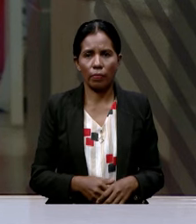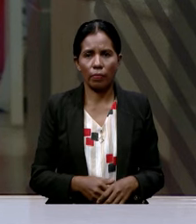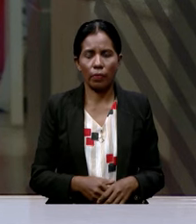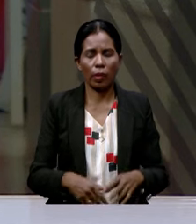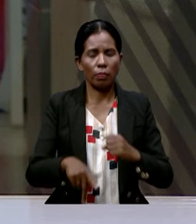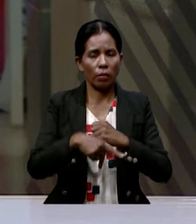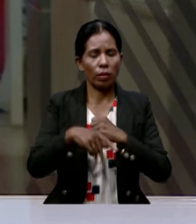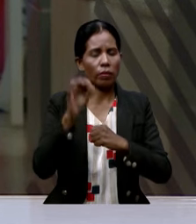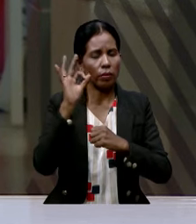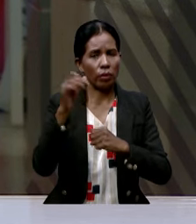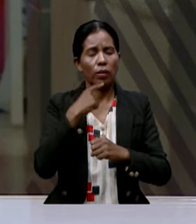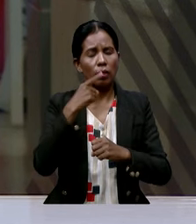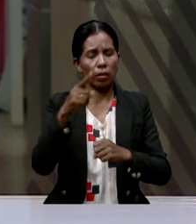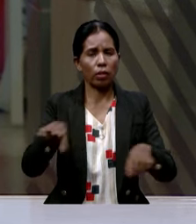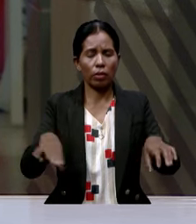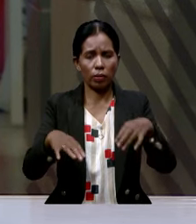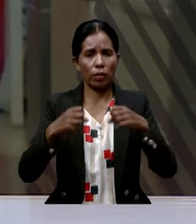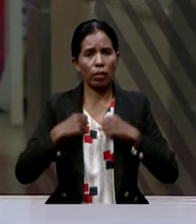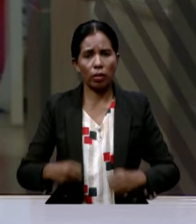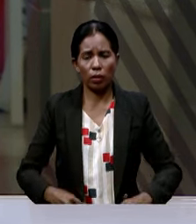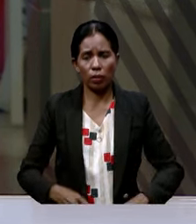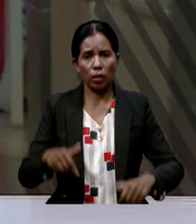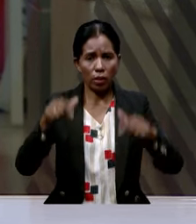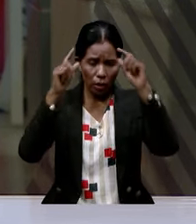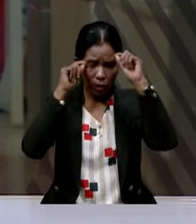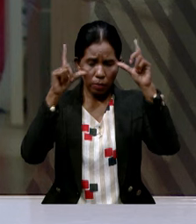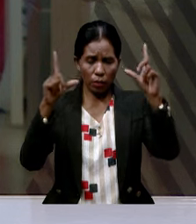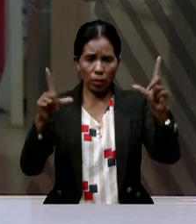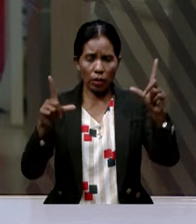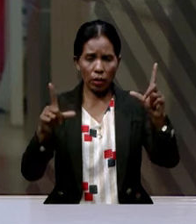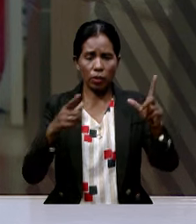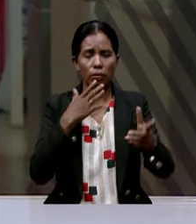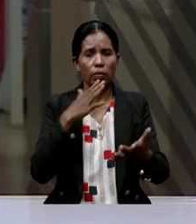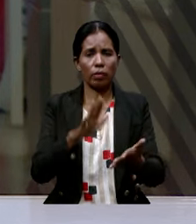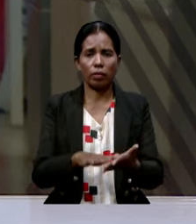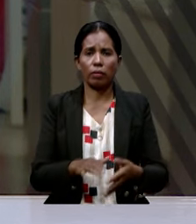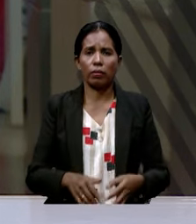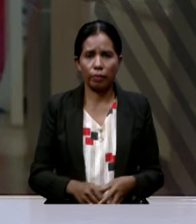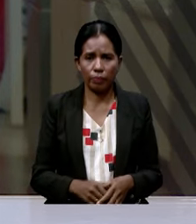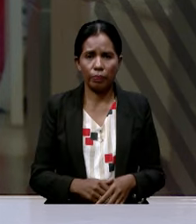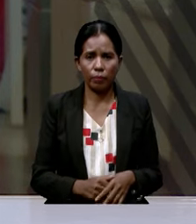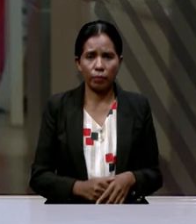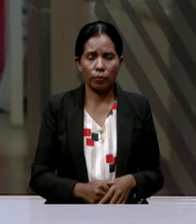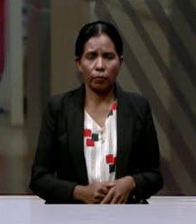Banca de Fretălin consideră sistemul Saudi ia Timor-Leste grave.